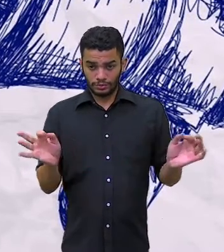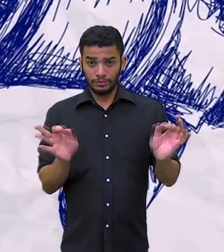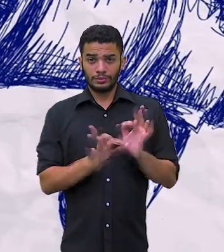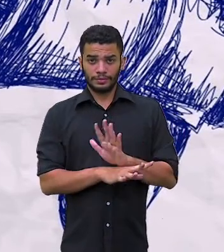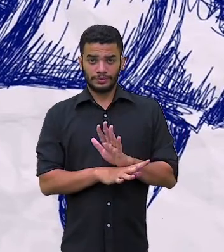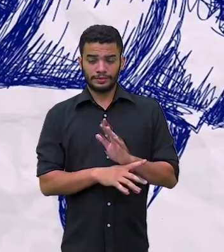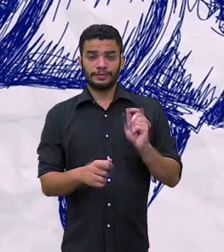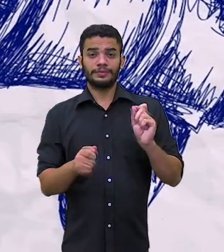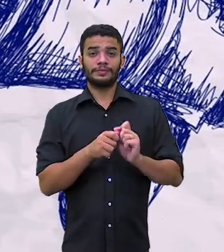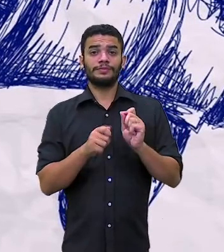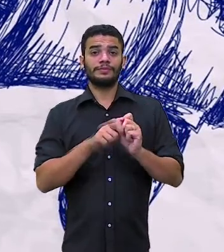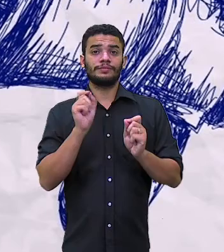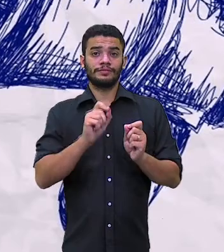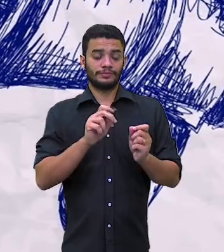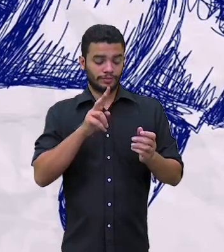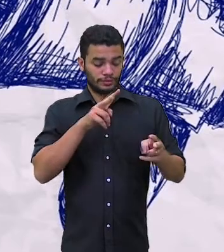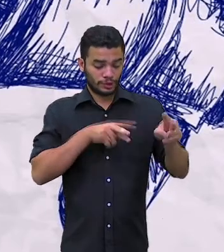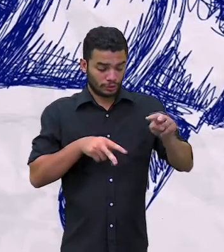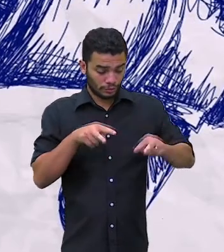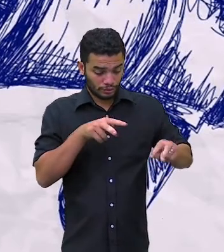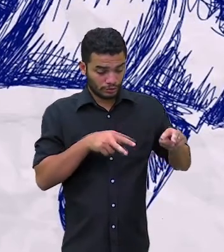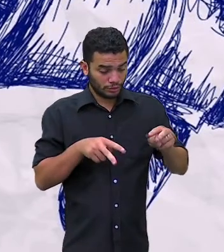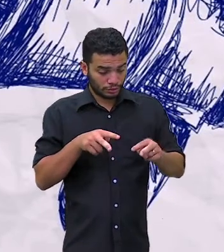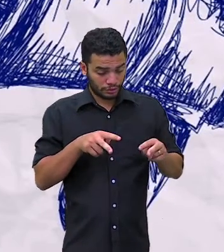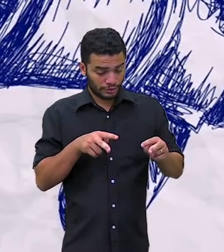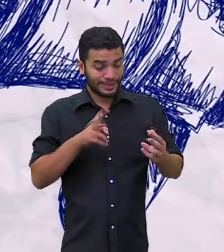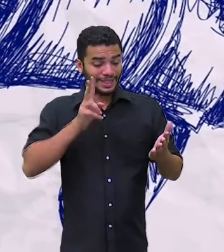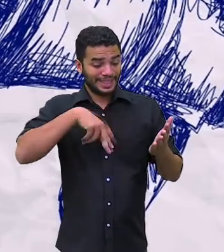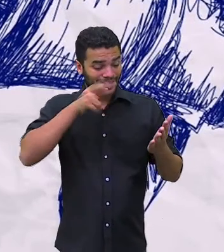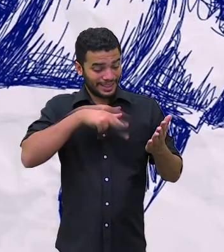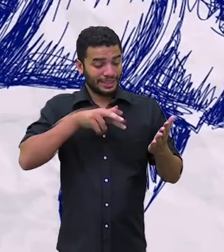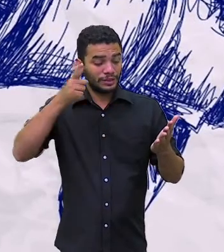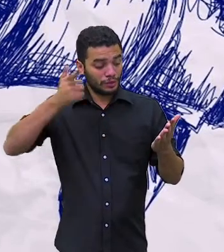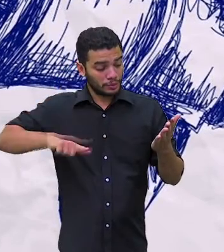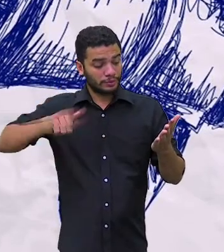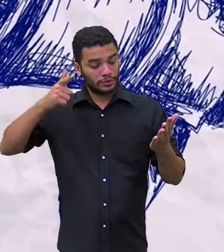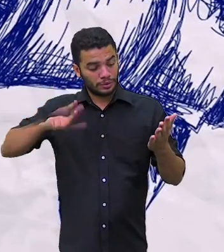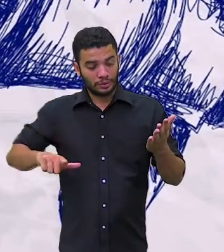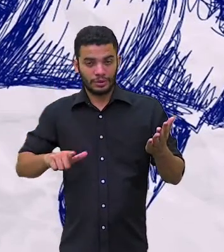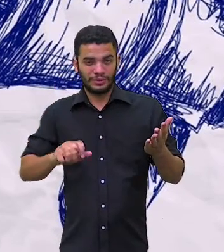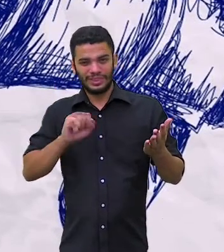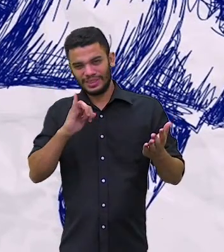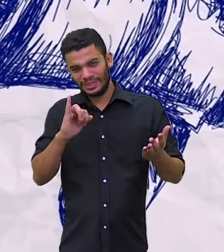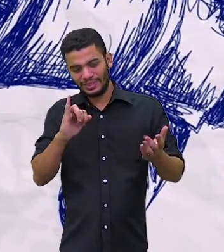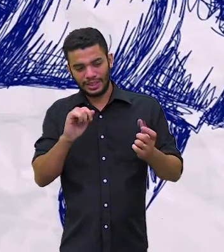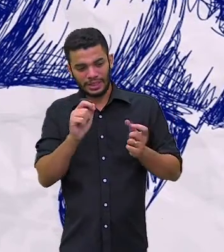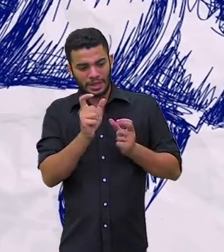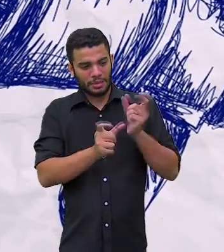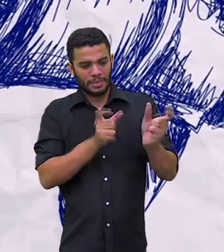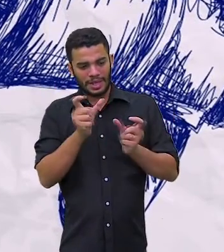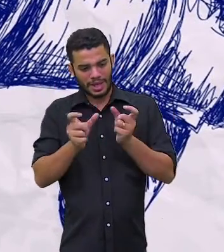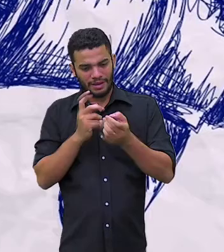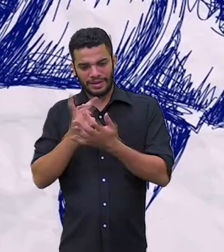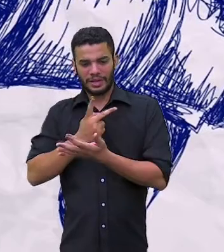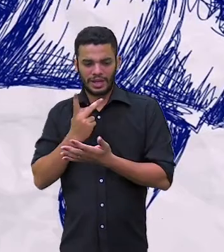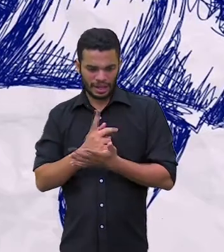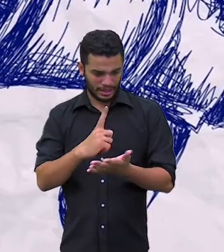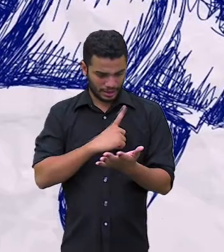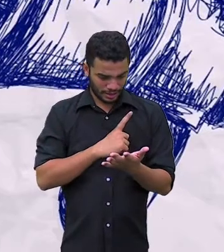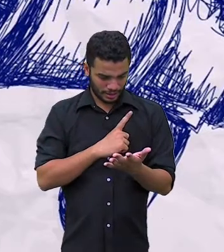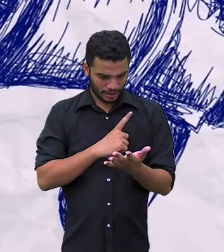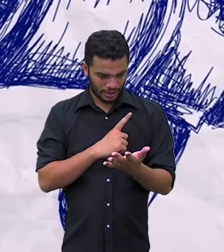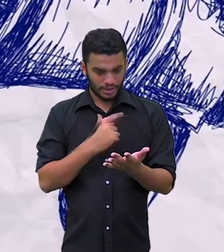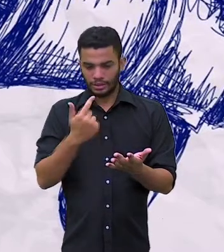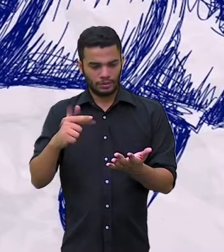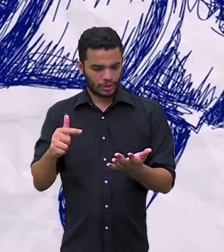revisar. Leia novamente, já observando os aspectos aí ortográficos, tá, estudante? E uma dica também muito